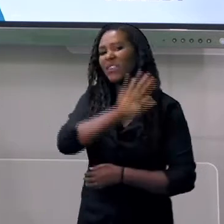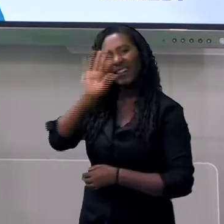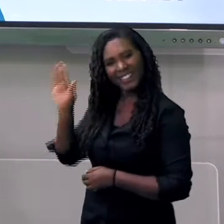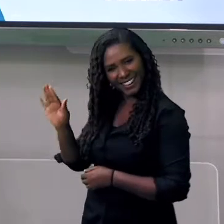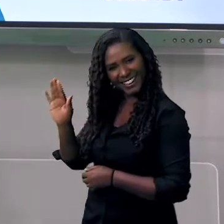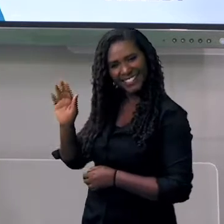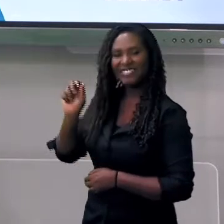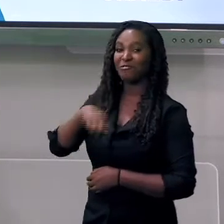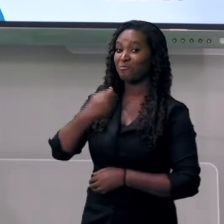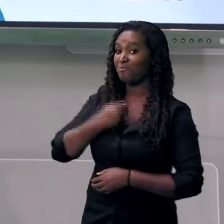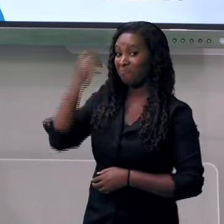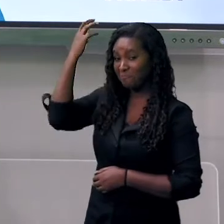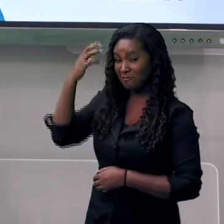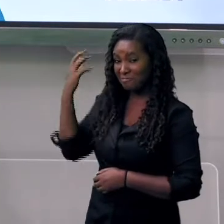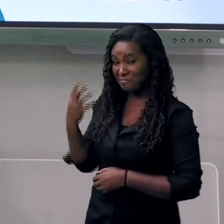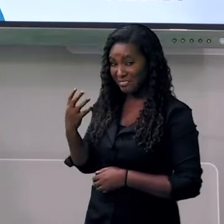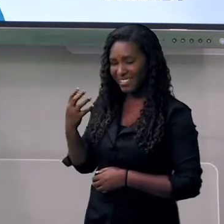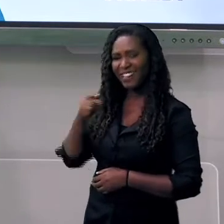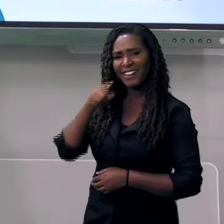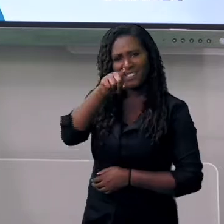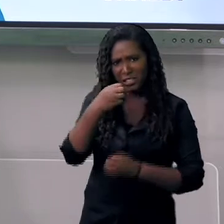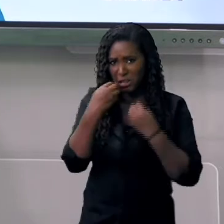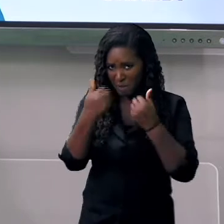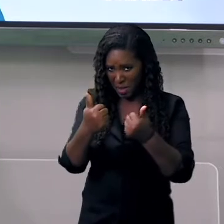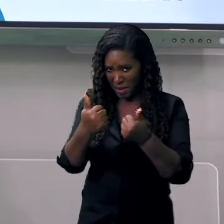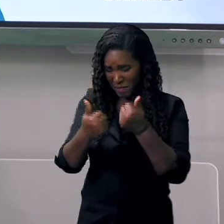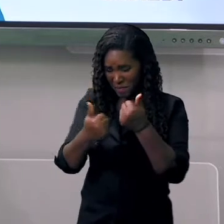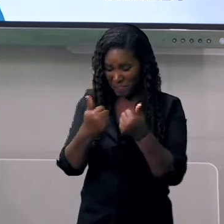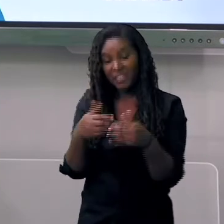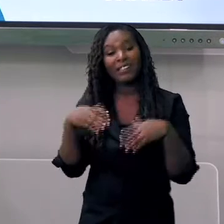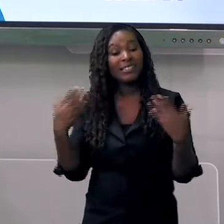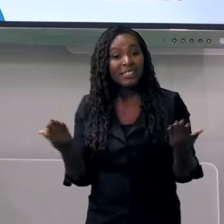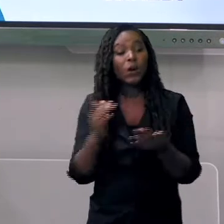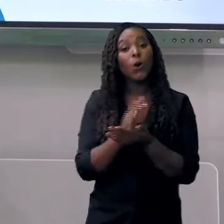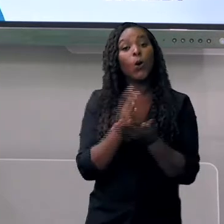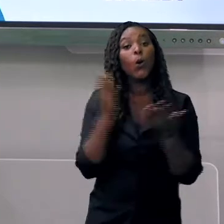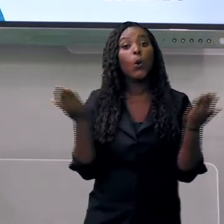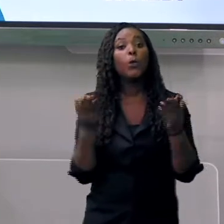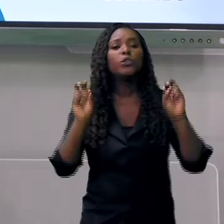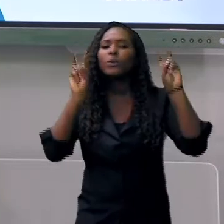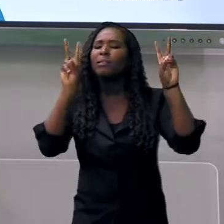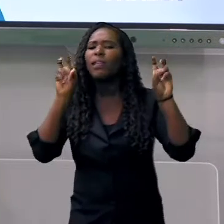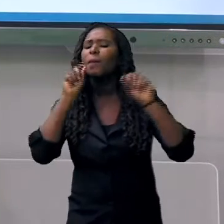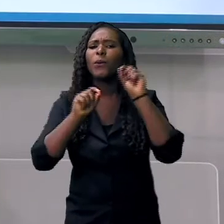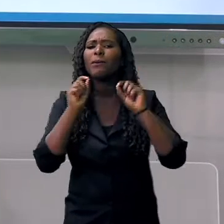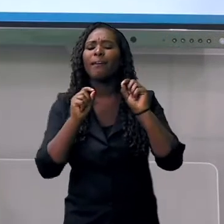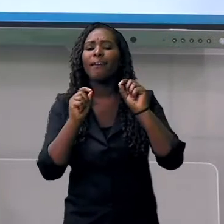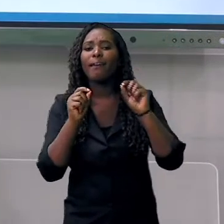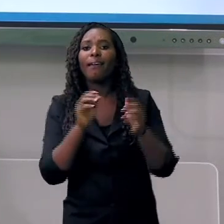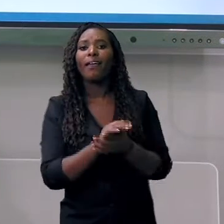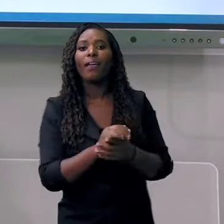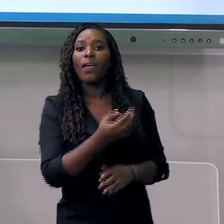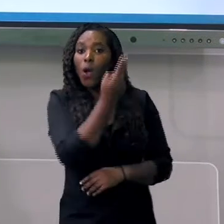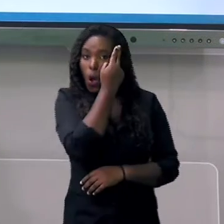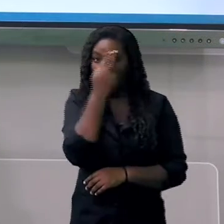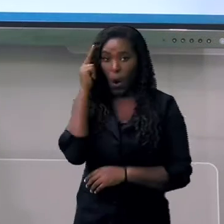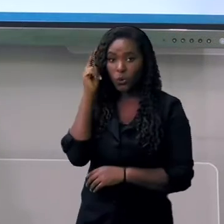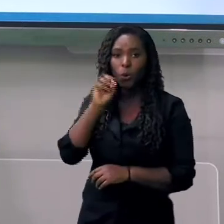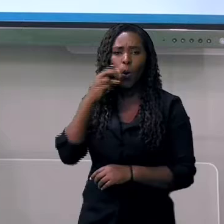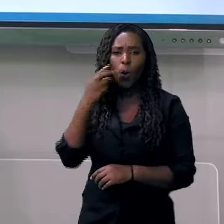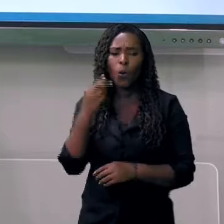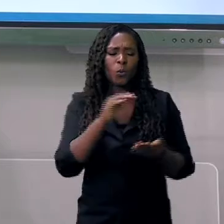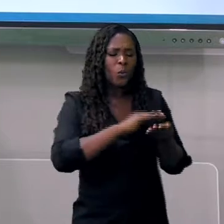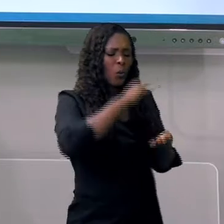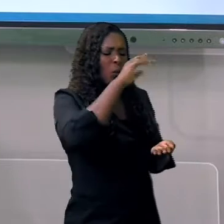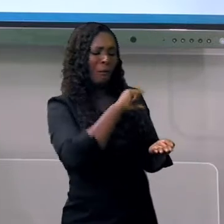Olá, sou Ariadna, como você está? Hoje vamos conhecer sobre os rótulos na infância. Peraí,